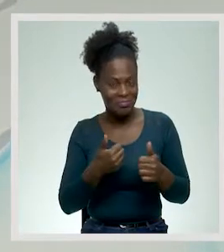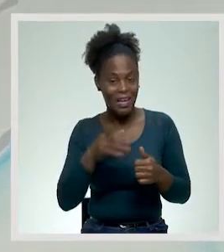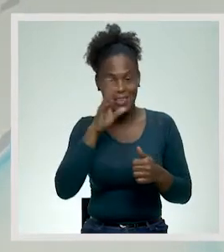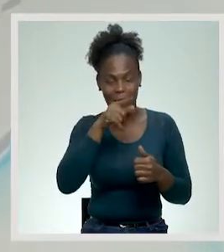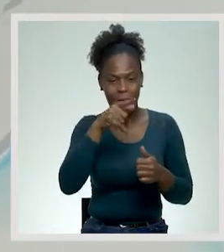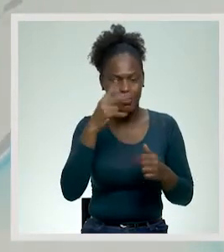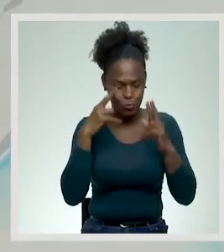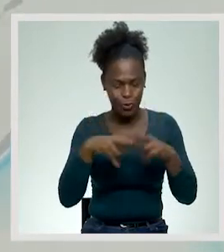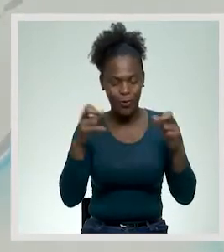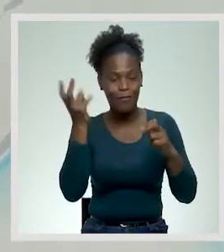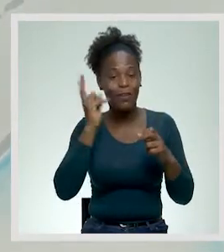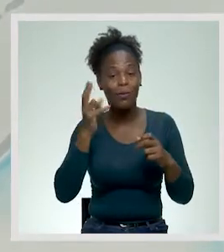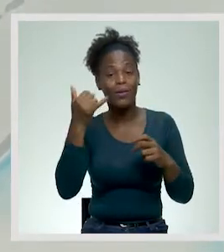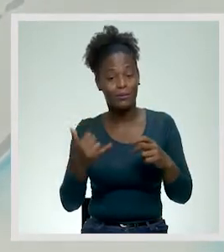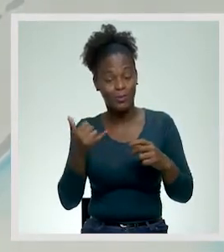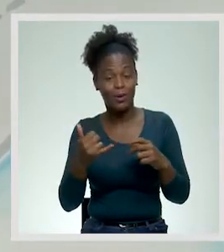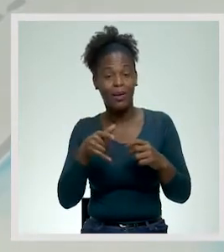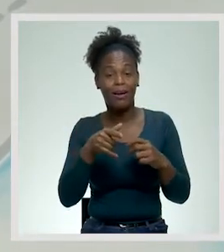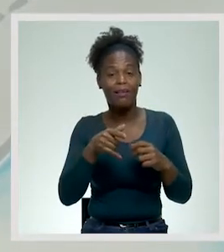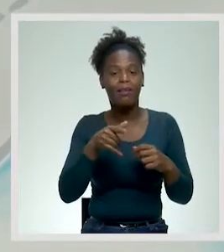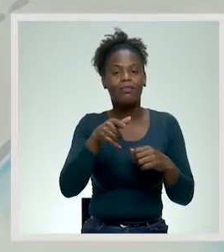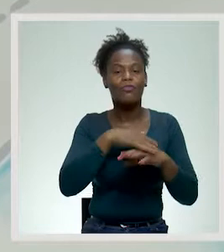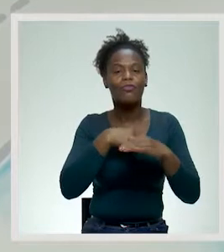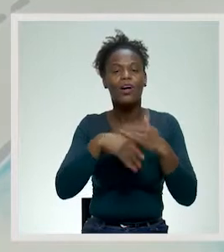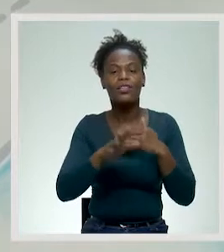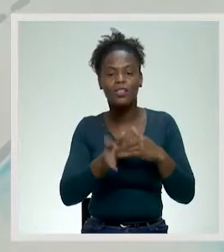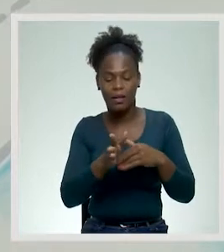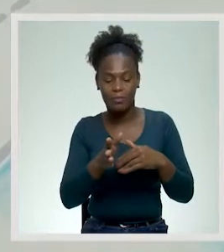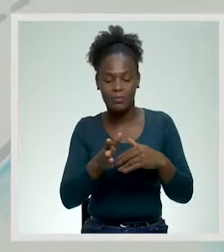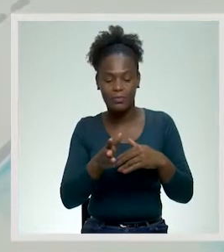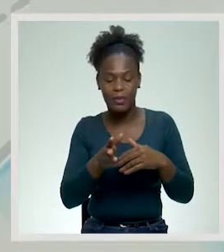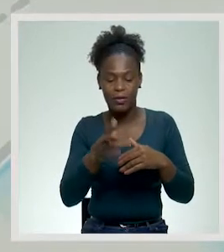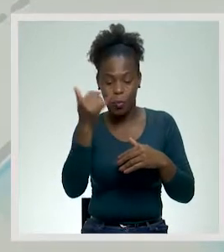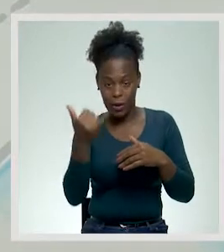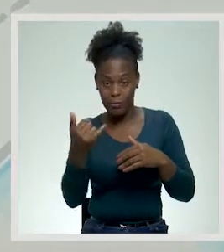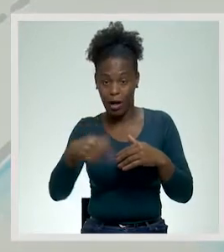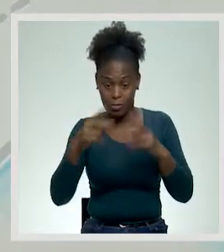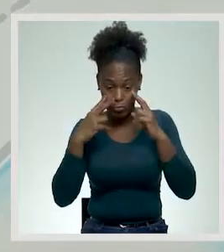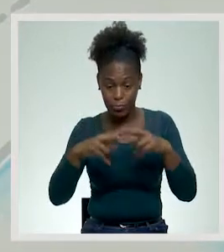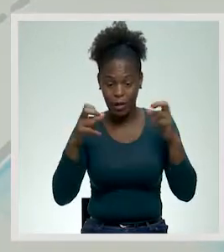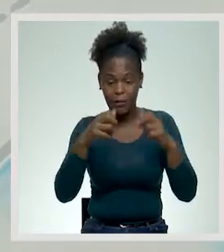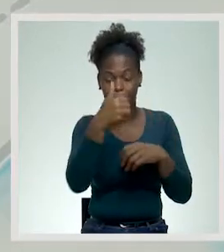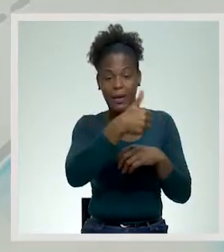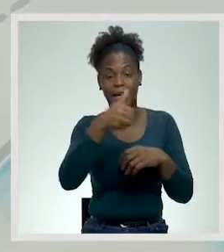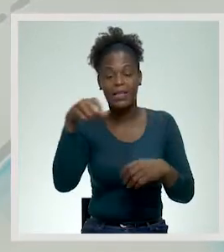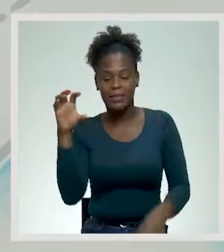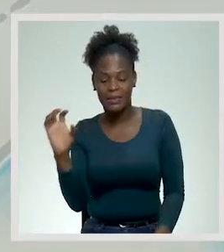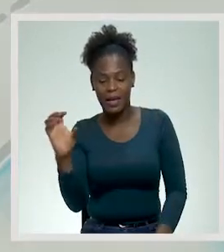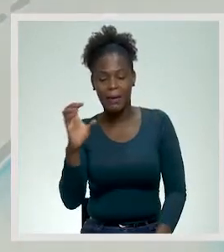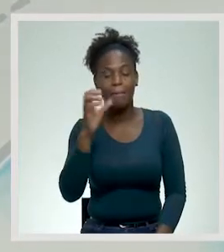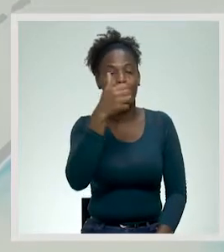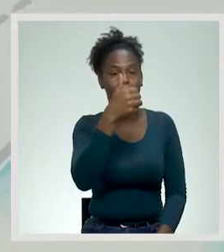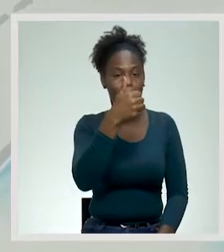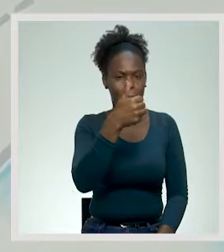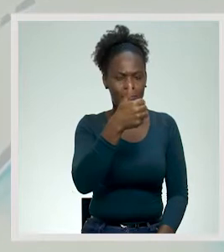Encontrando o valor de y, encontrar o valor de y, no triângulo B, C e